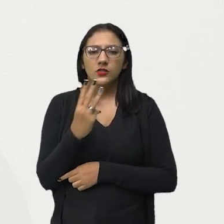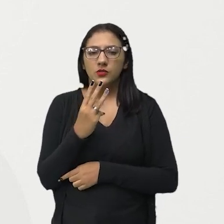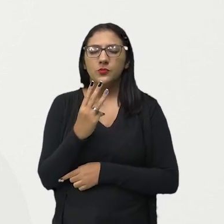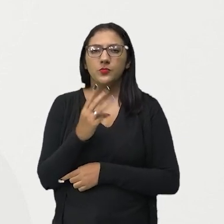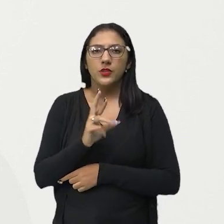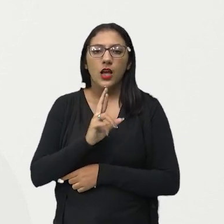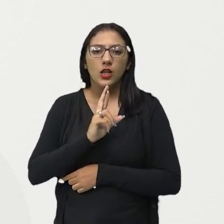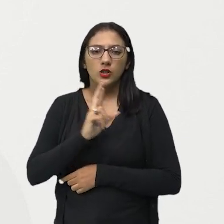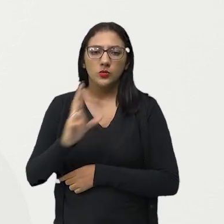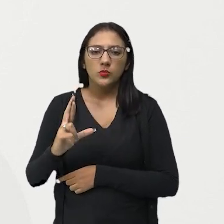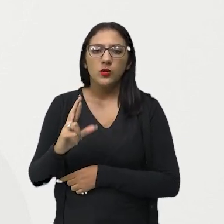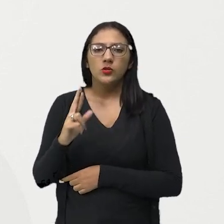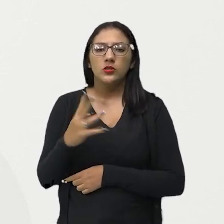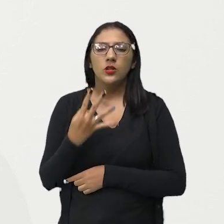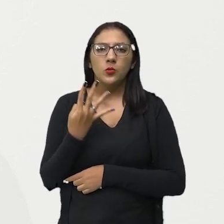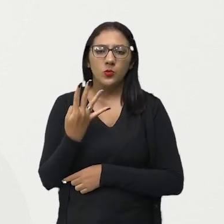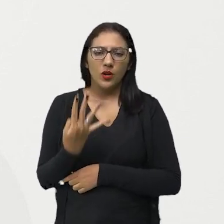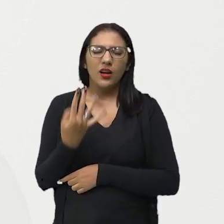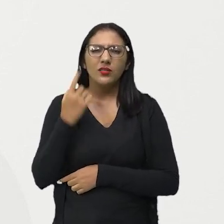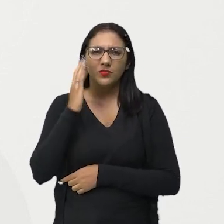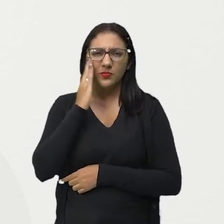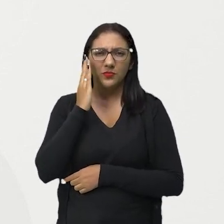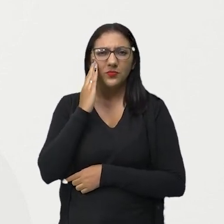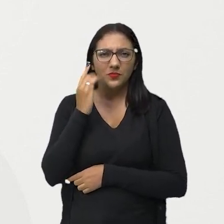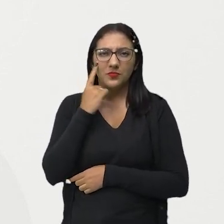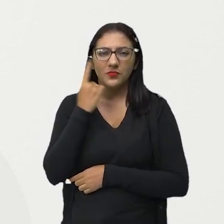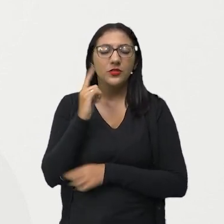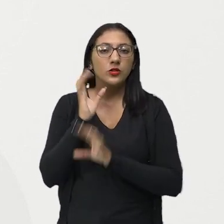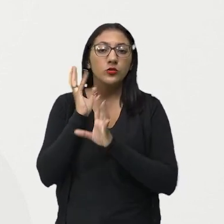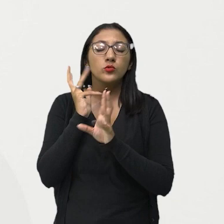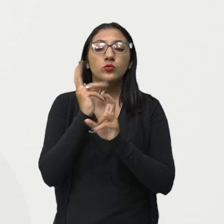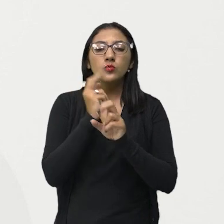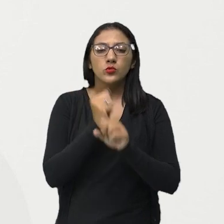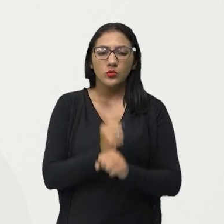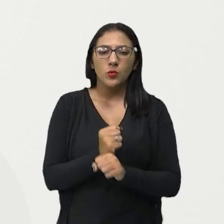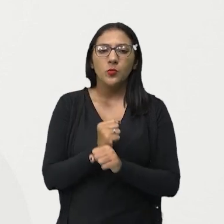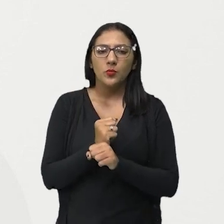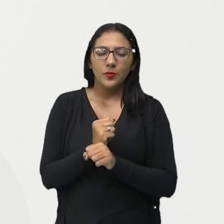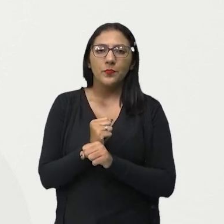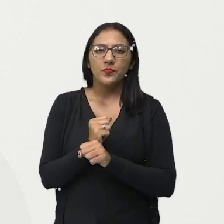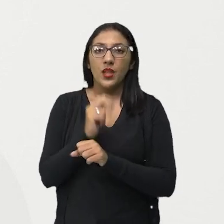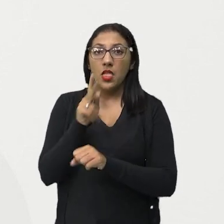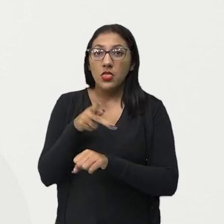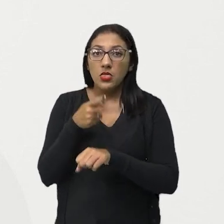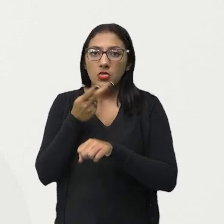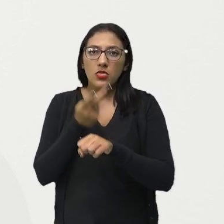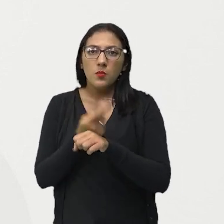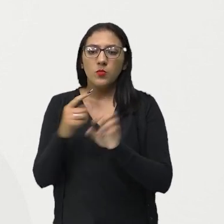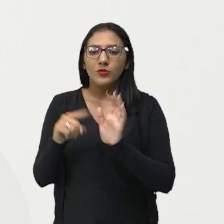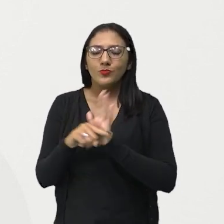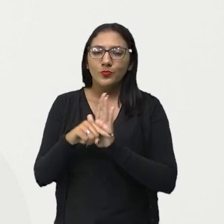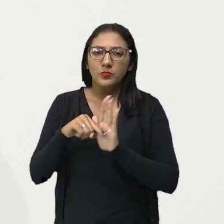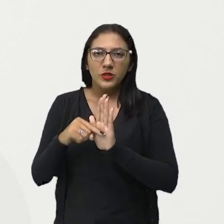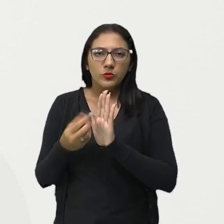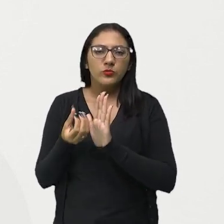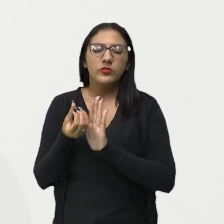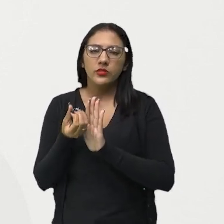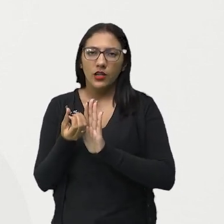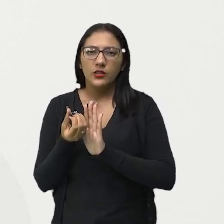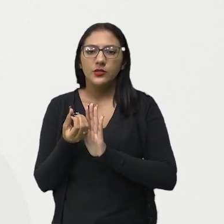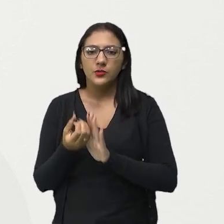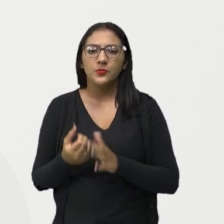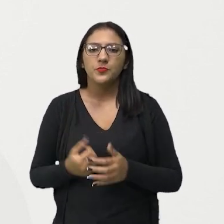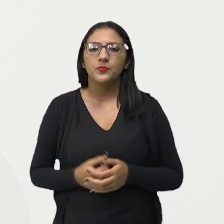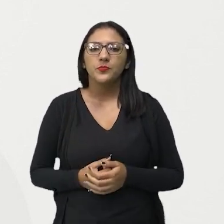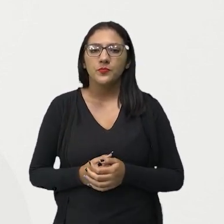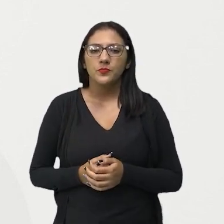tá? O resultado dessa soma, né? Depois será subtraído 6, tá? Então,